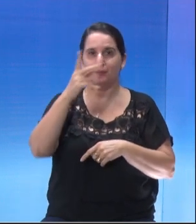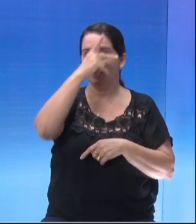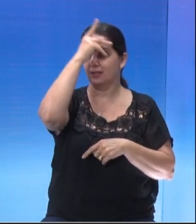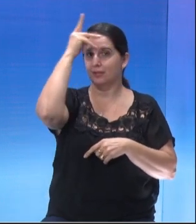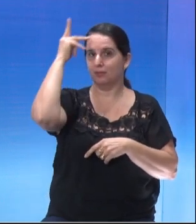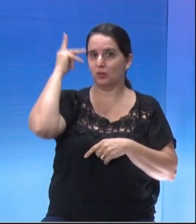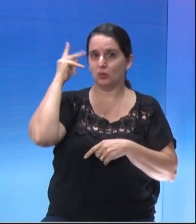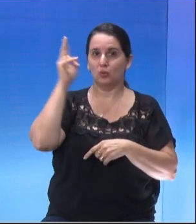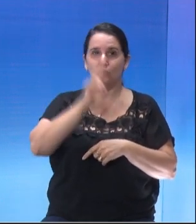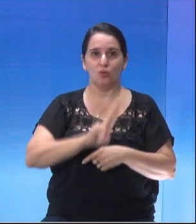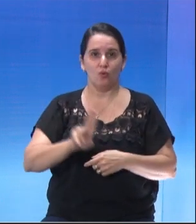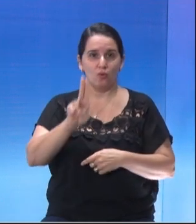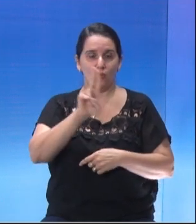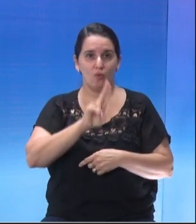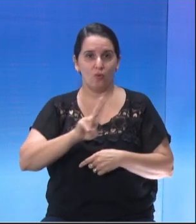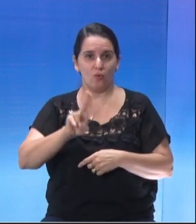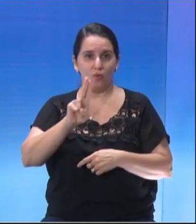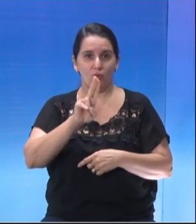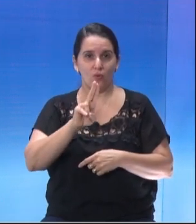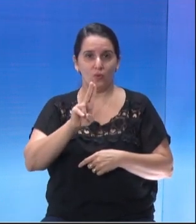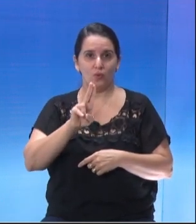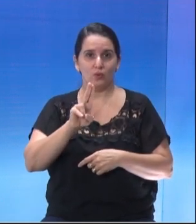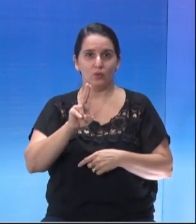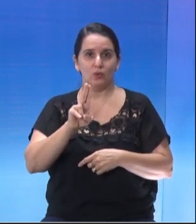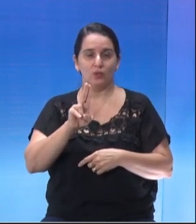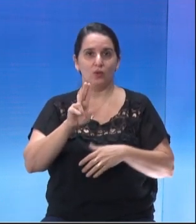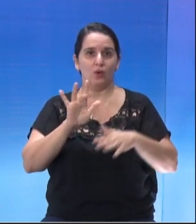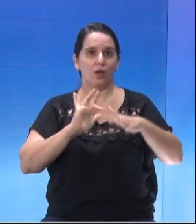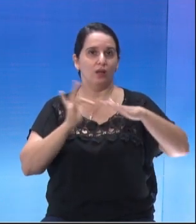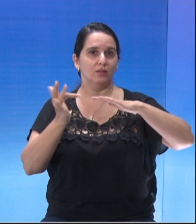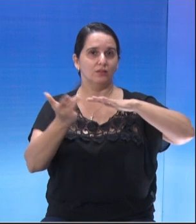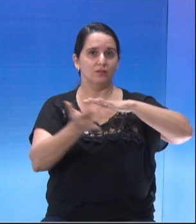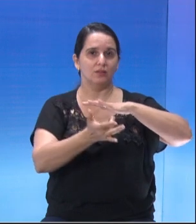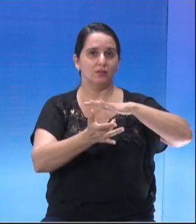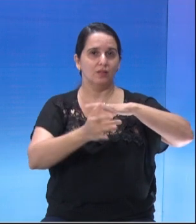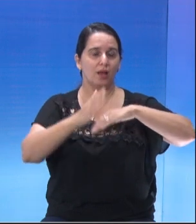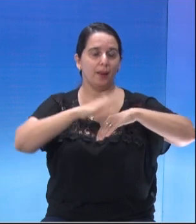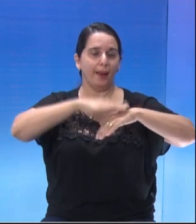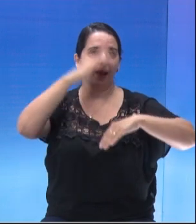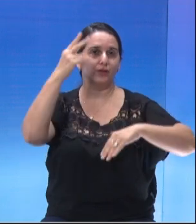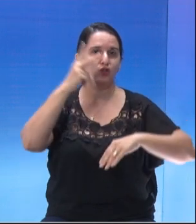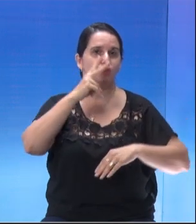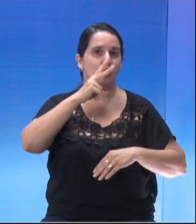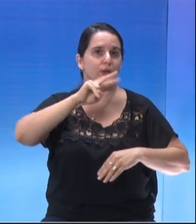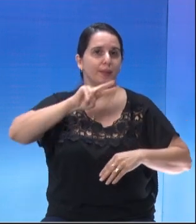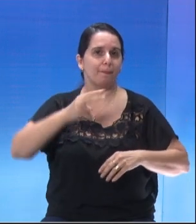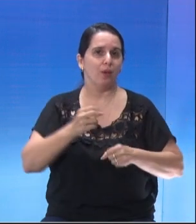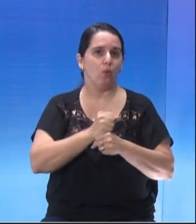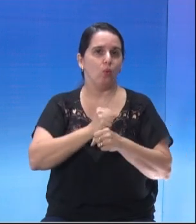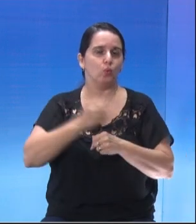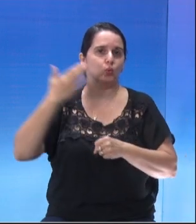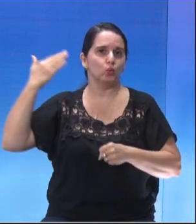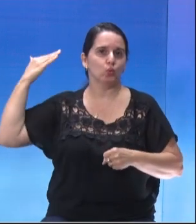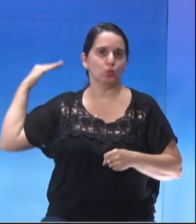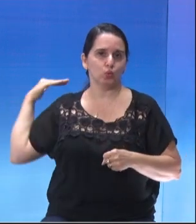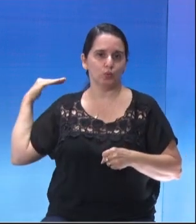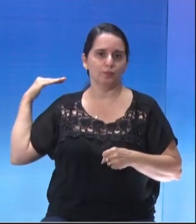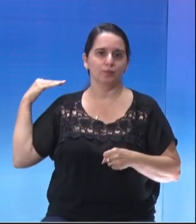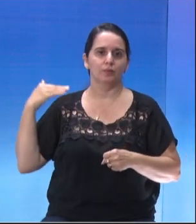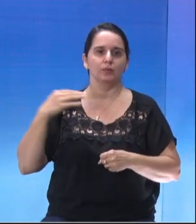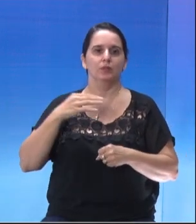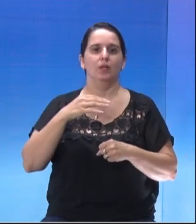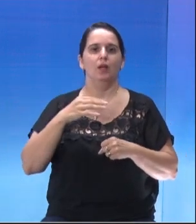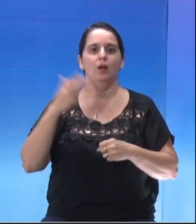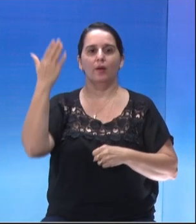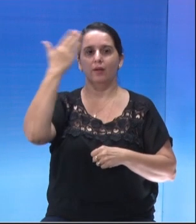humanos usam as ferramentas de interação social há mais de 2000 anos. É o que afirma Tom